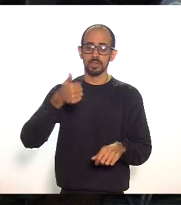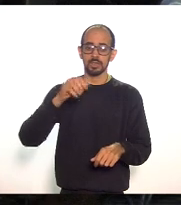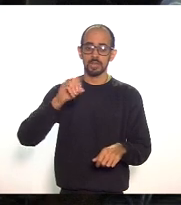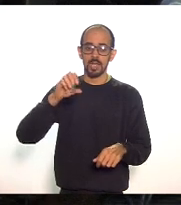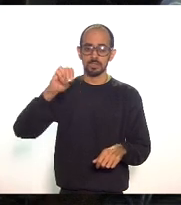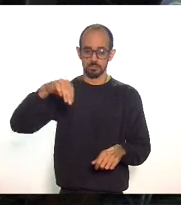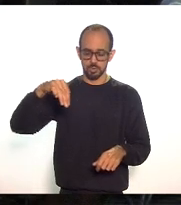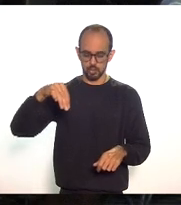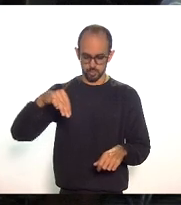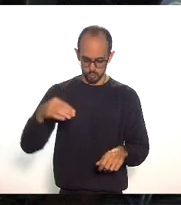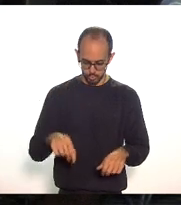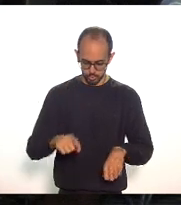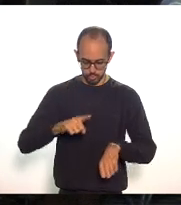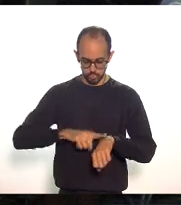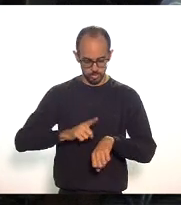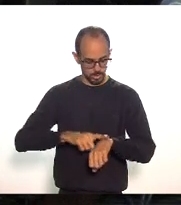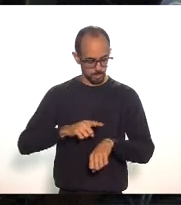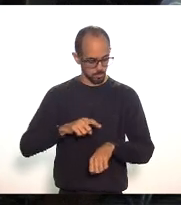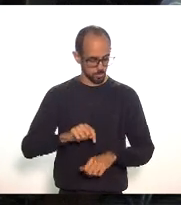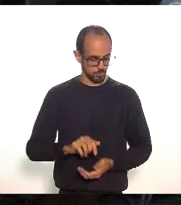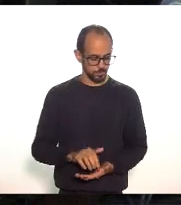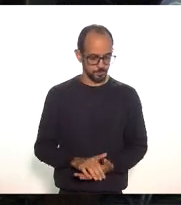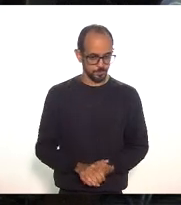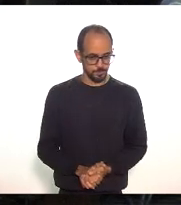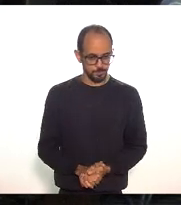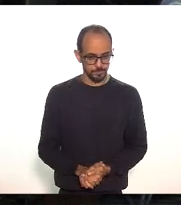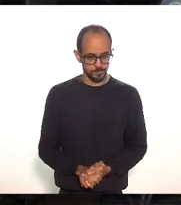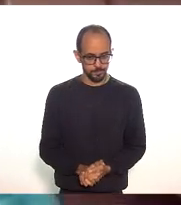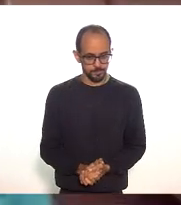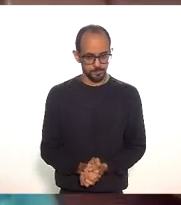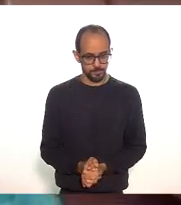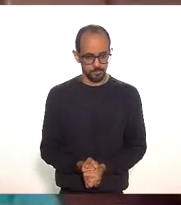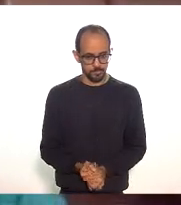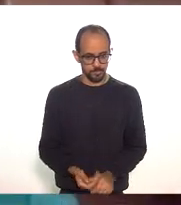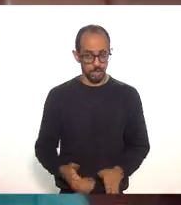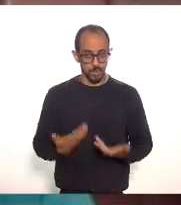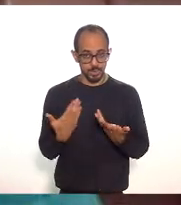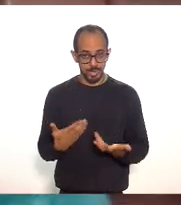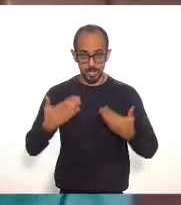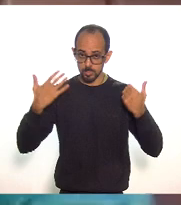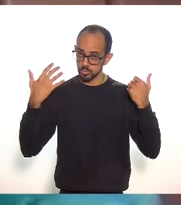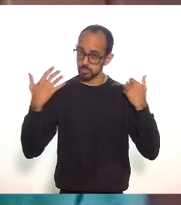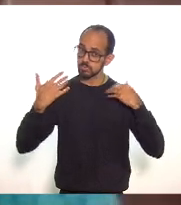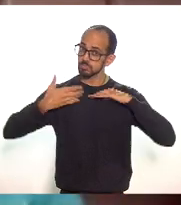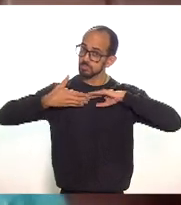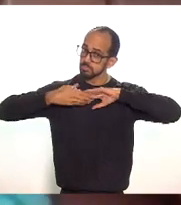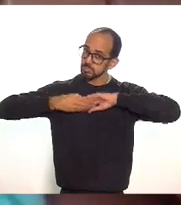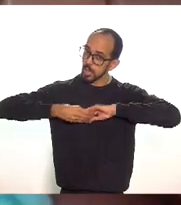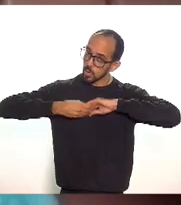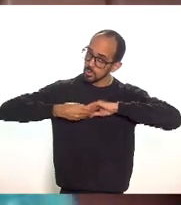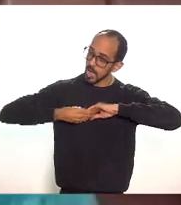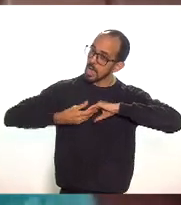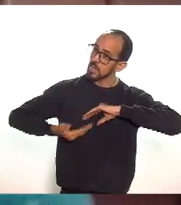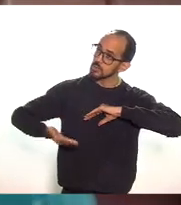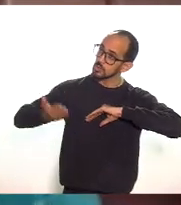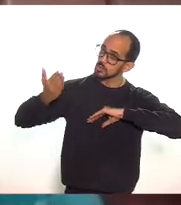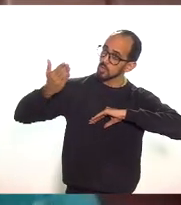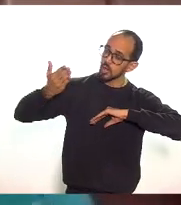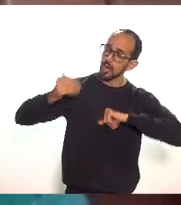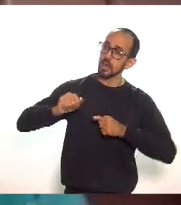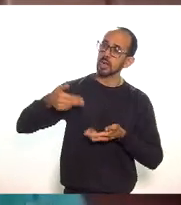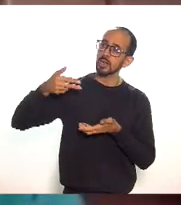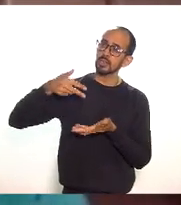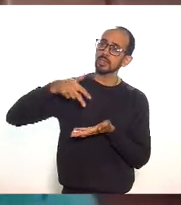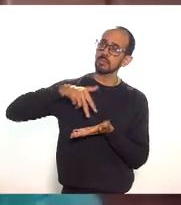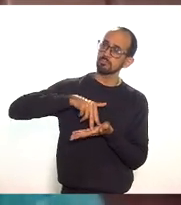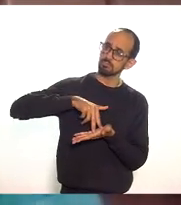tempo regimental. Obrigada, presidente. Quero saudar Vossa Excelência e ocupando essa presidência